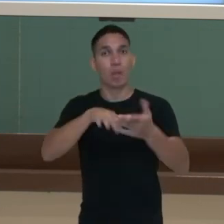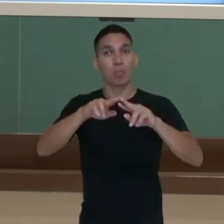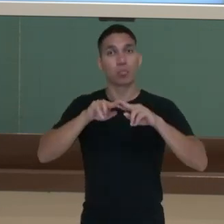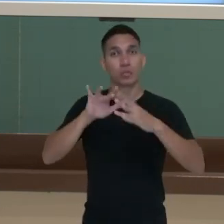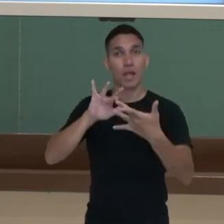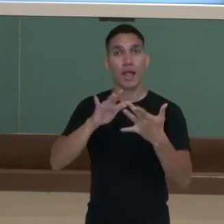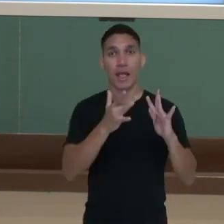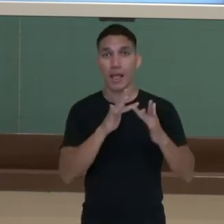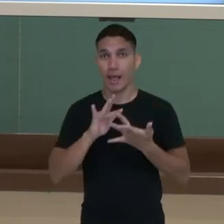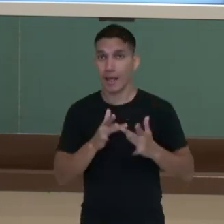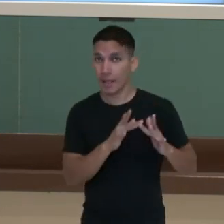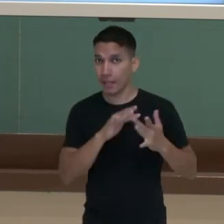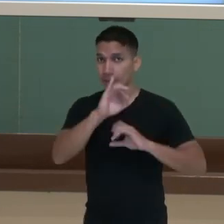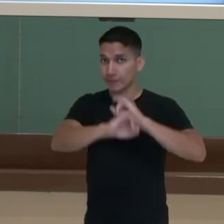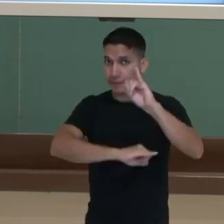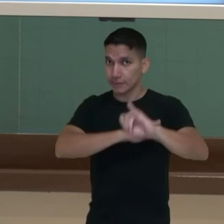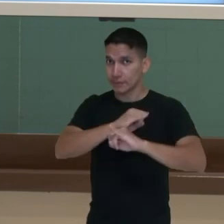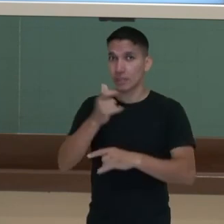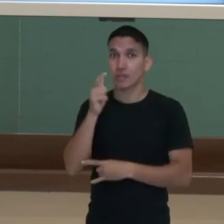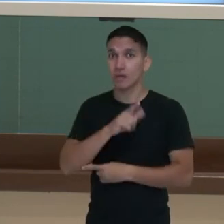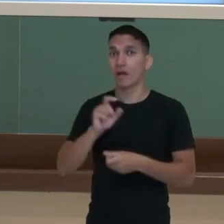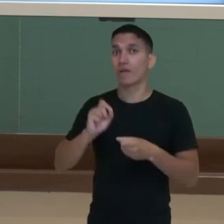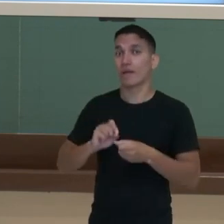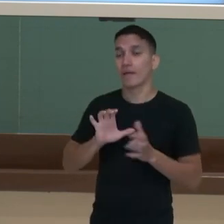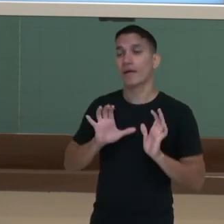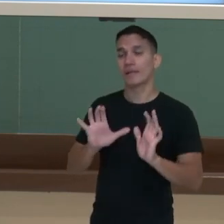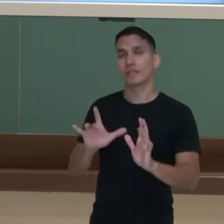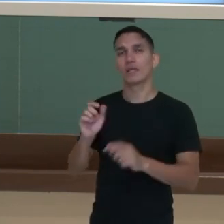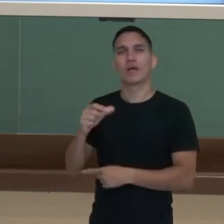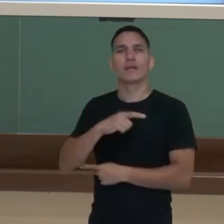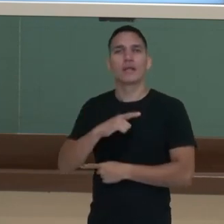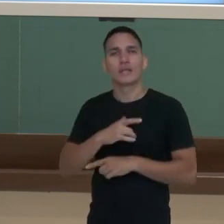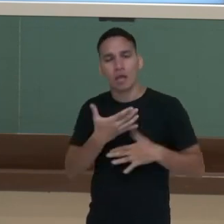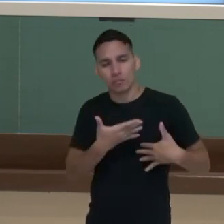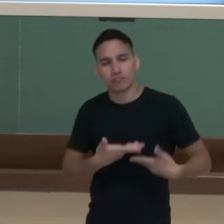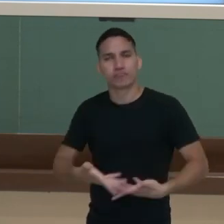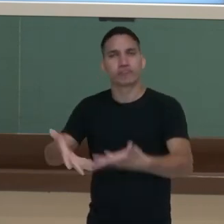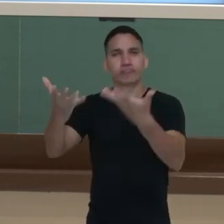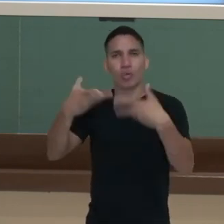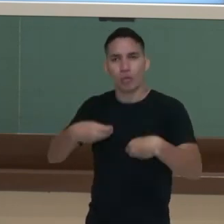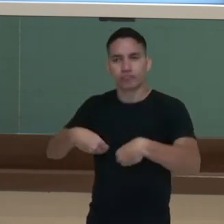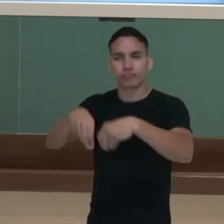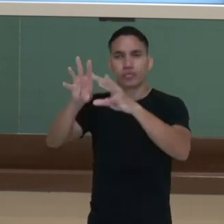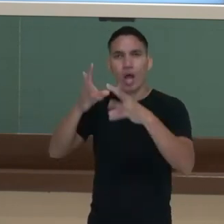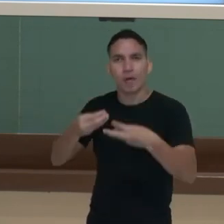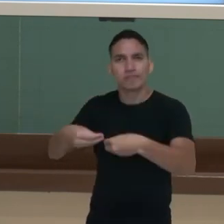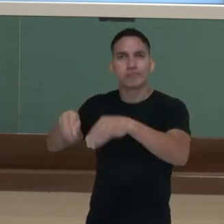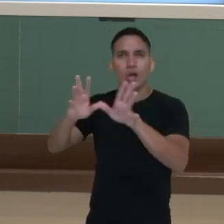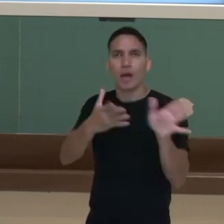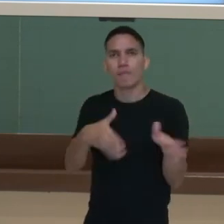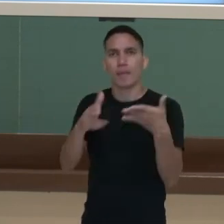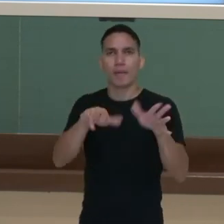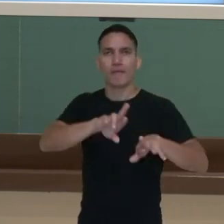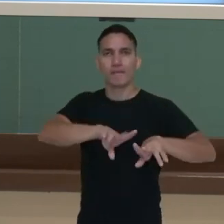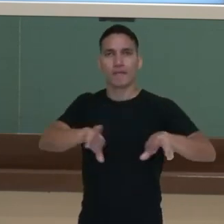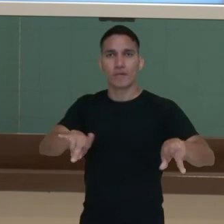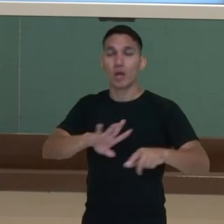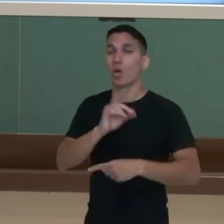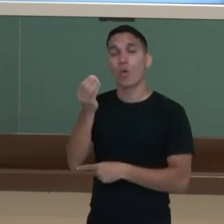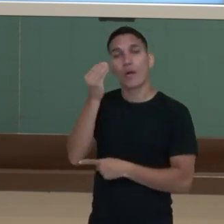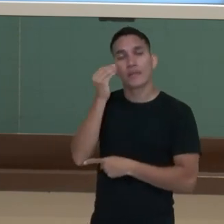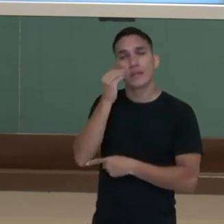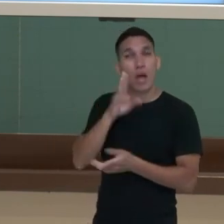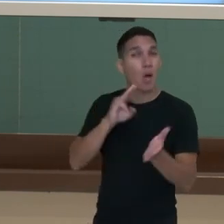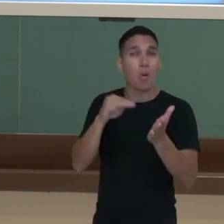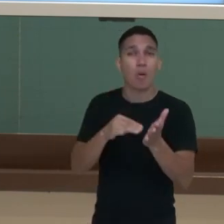internacionais, elas precisam estar, nesse caso, para que haja, né, esse fluxo de mercadorias, tem que estar aí no mínimo possível, né,